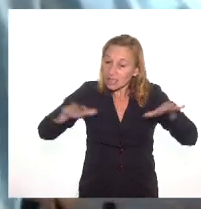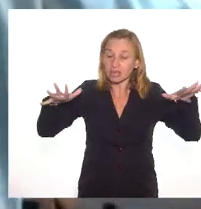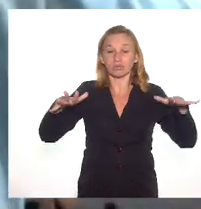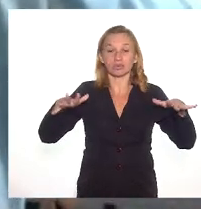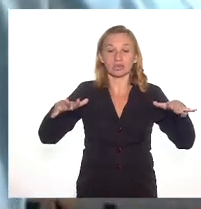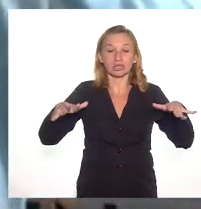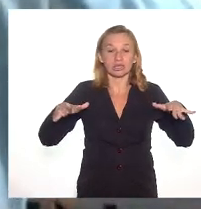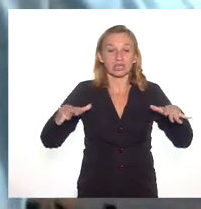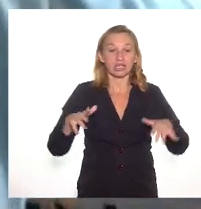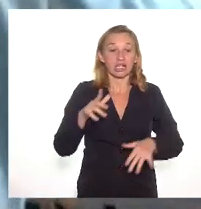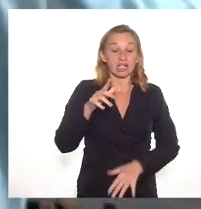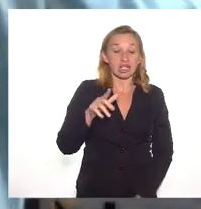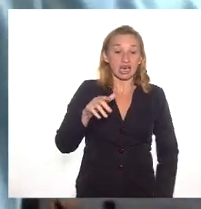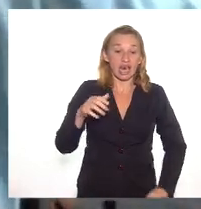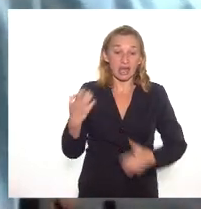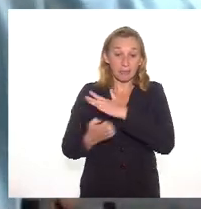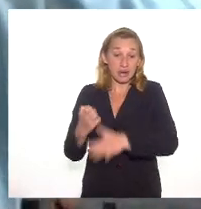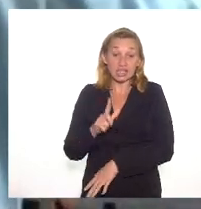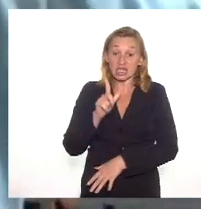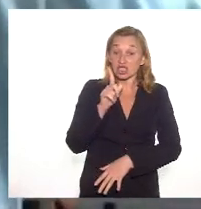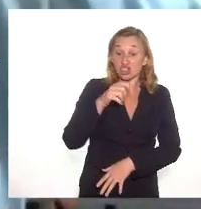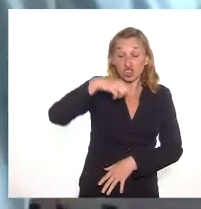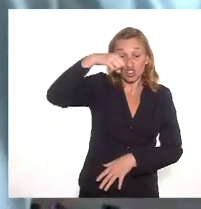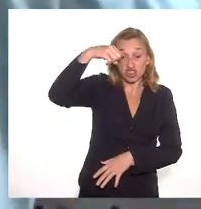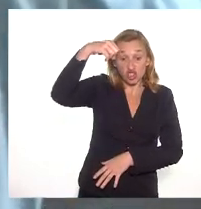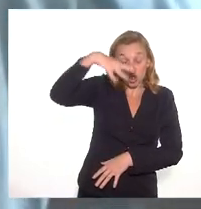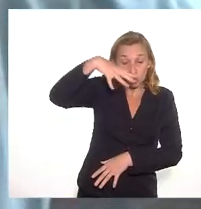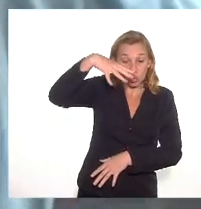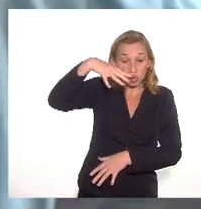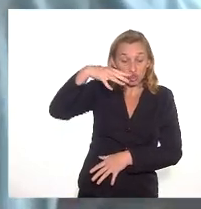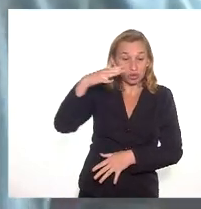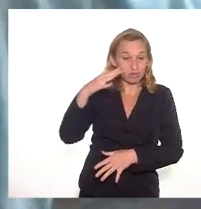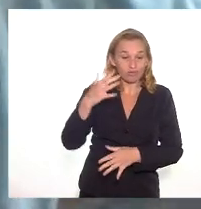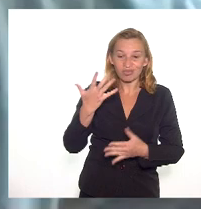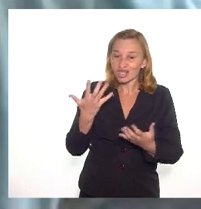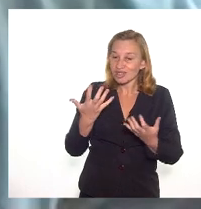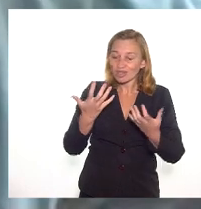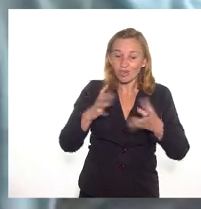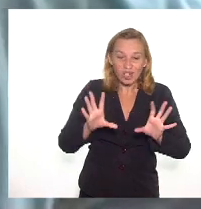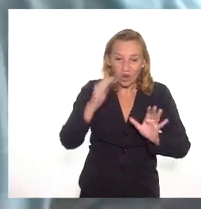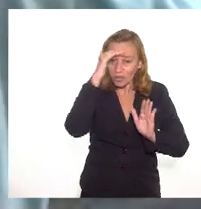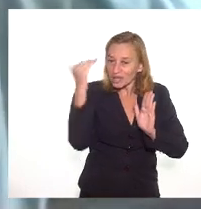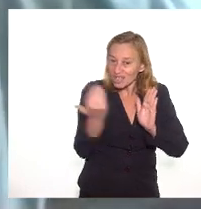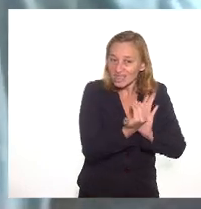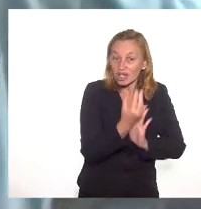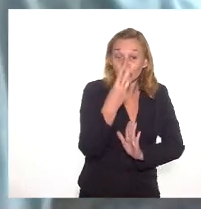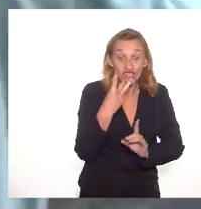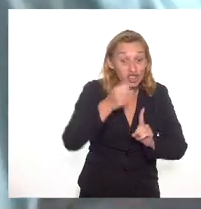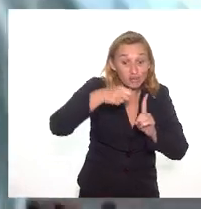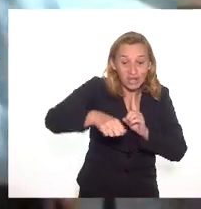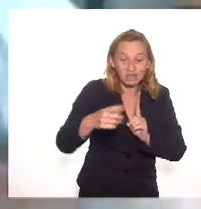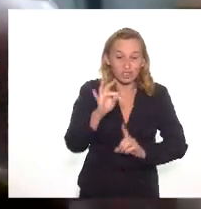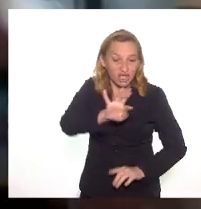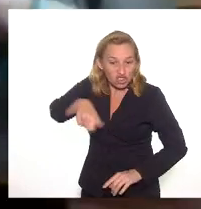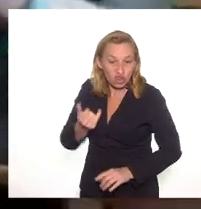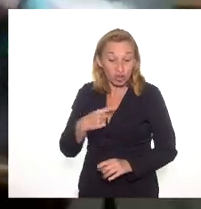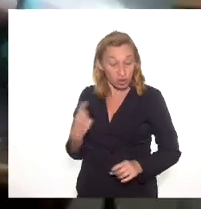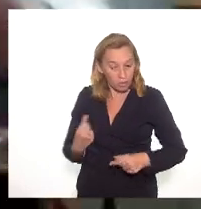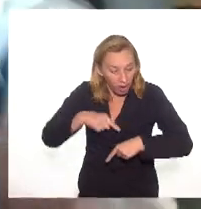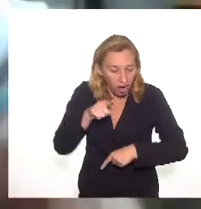e a Light não está cumprindo sequer o entendimento dos 3 meses do TJ. A gente está em cima disso,